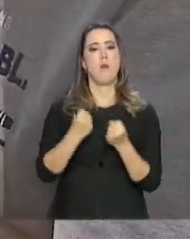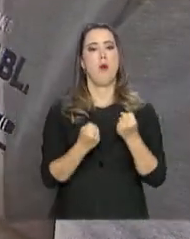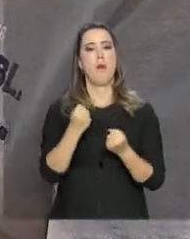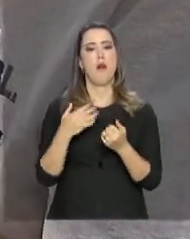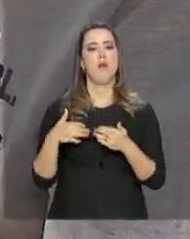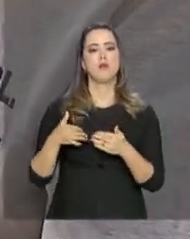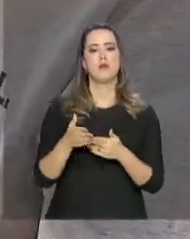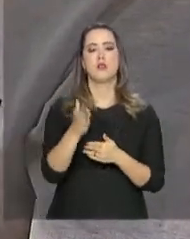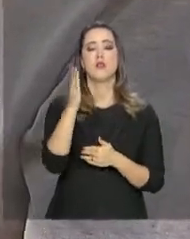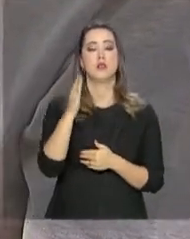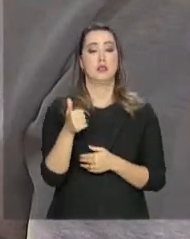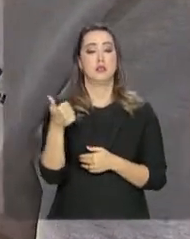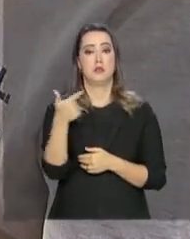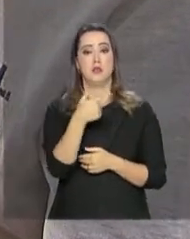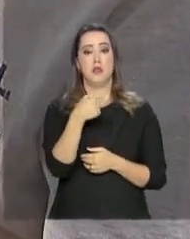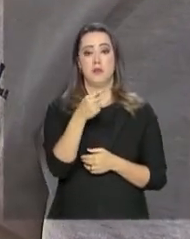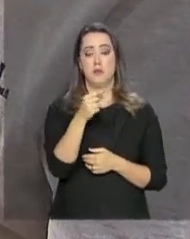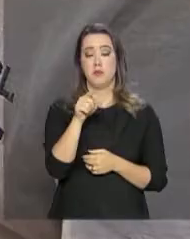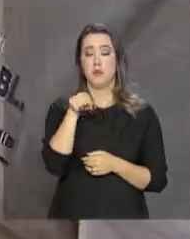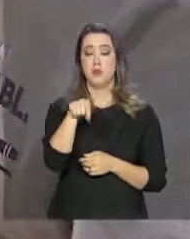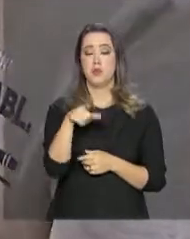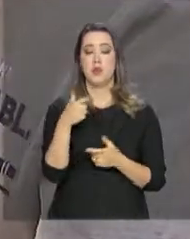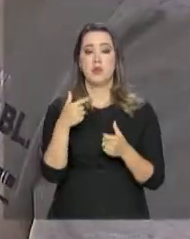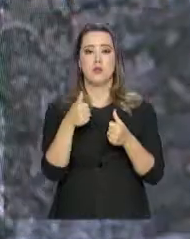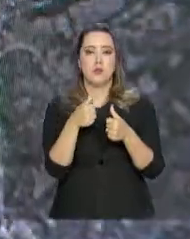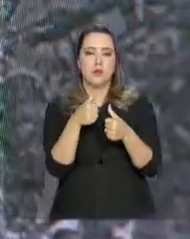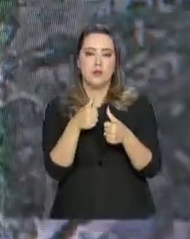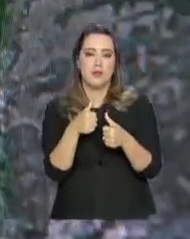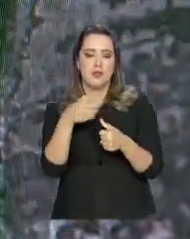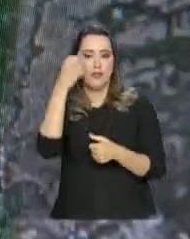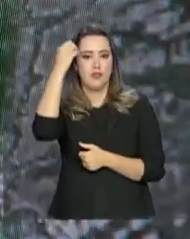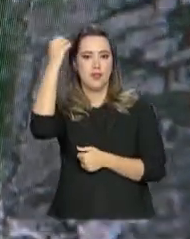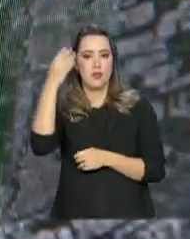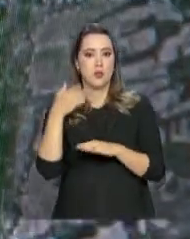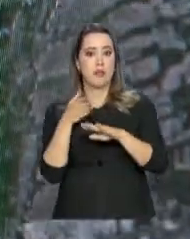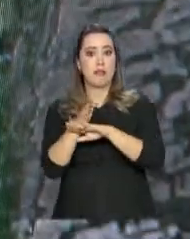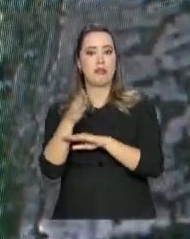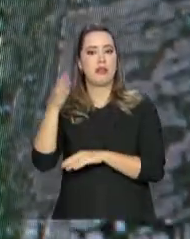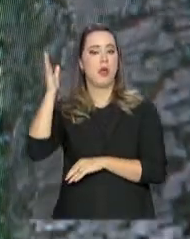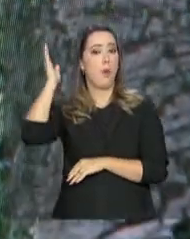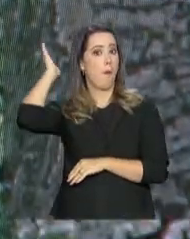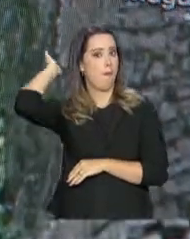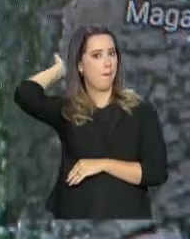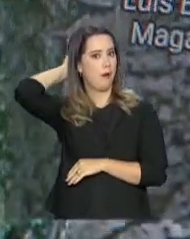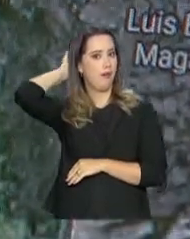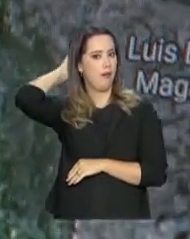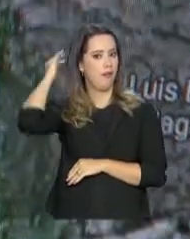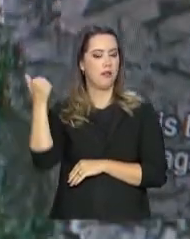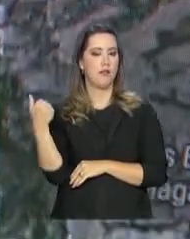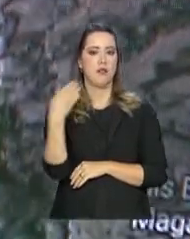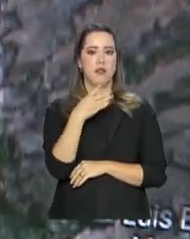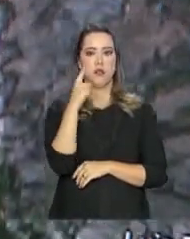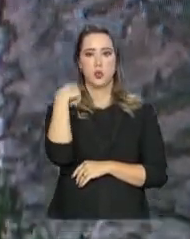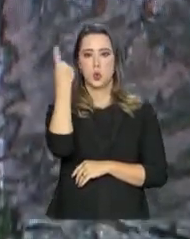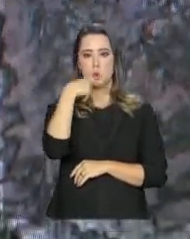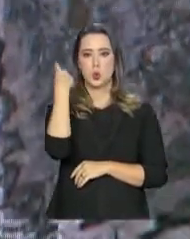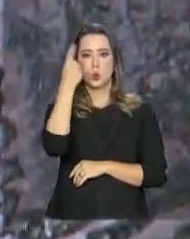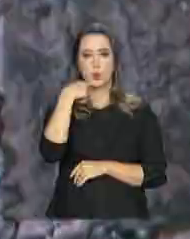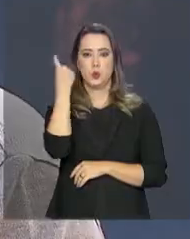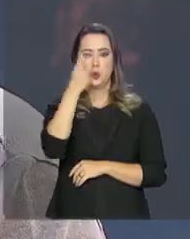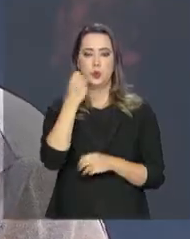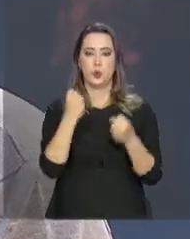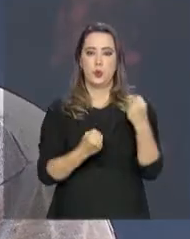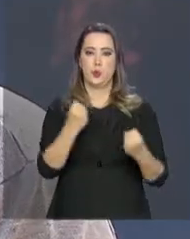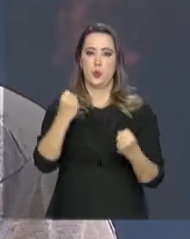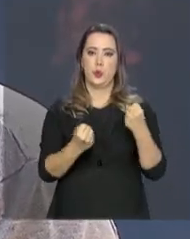1.200 quilômetros até Conceição do Araguaia, interior do Pará. São 14 horas dentro do veículo.